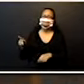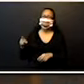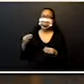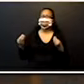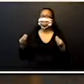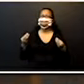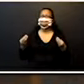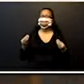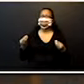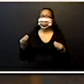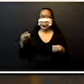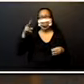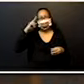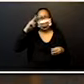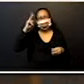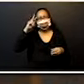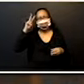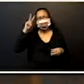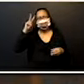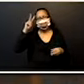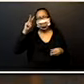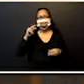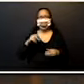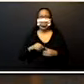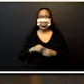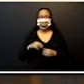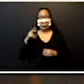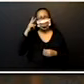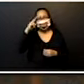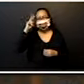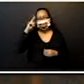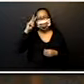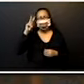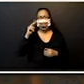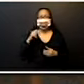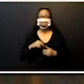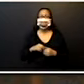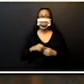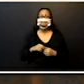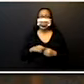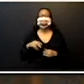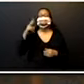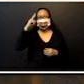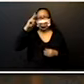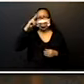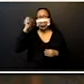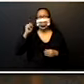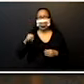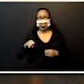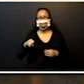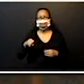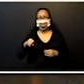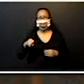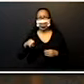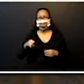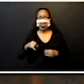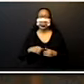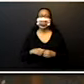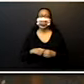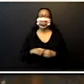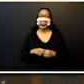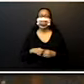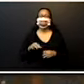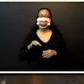não. Ah, lembra. Lembra porque tá, já está explicando aqui, ó. Primeiro, vamos separar